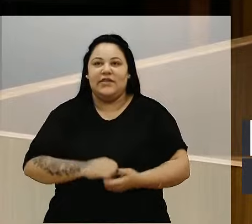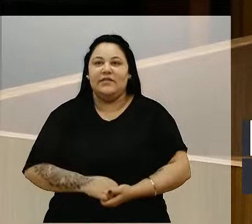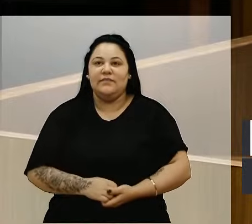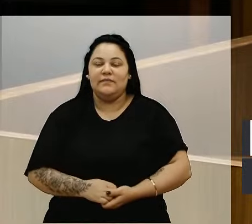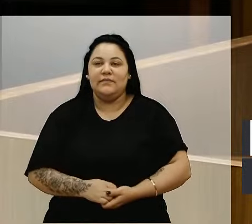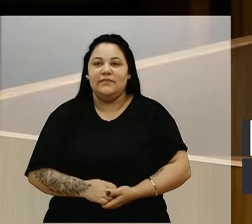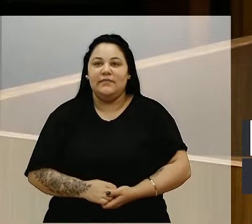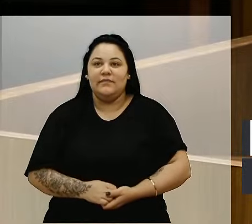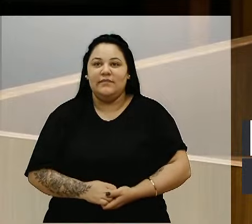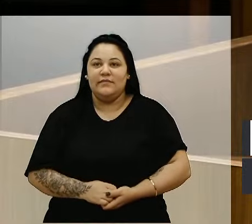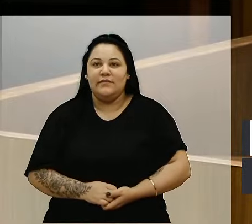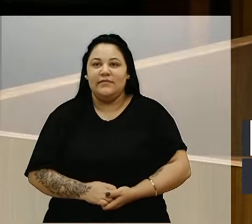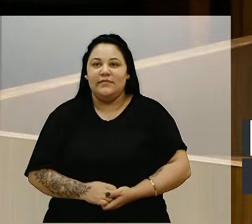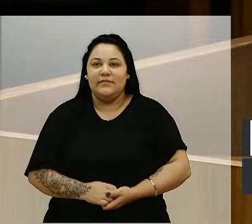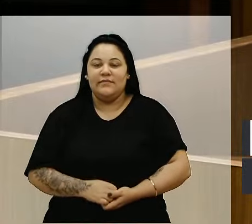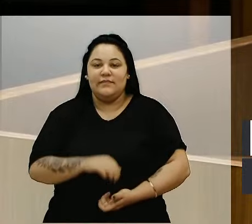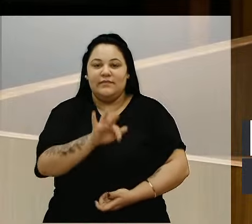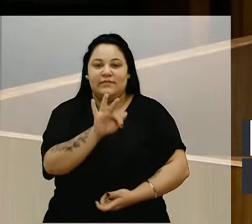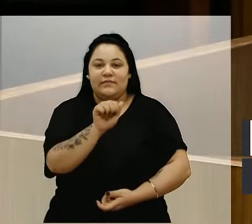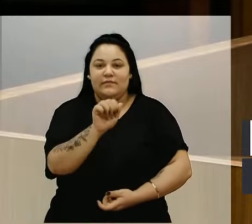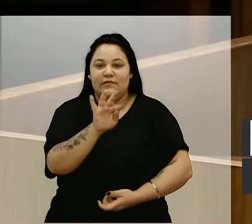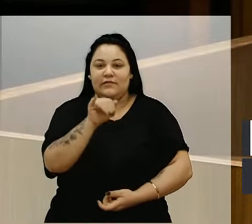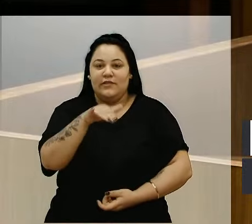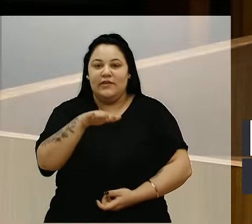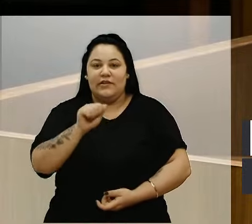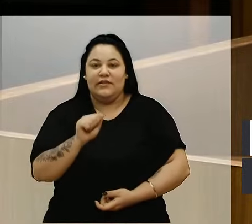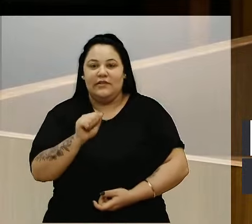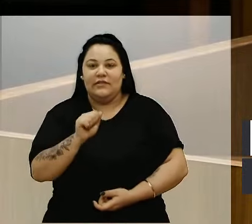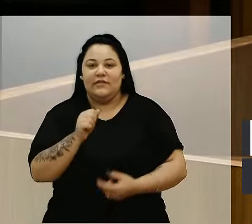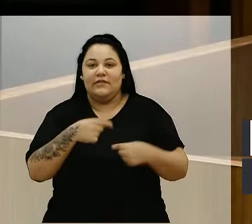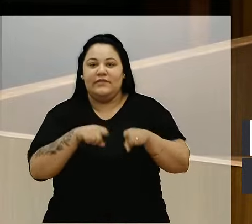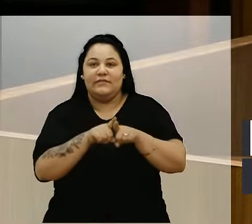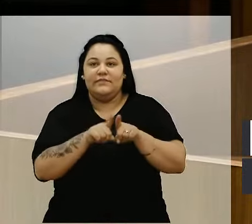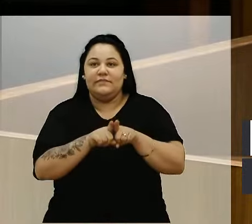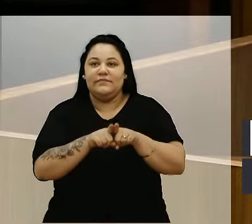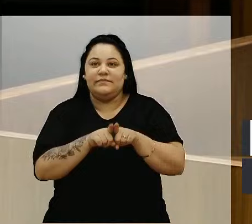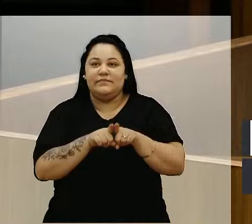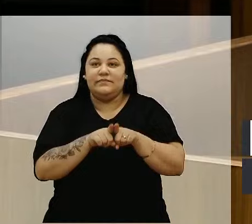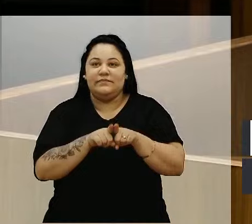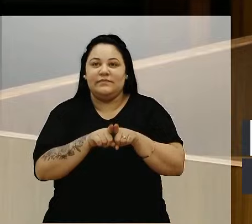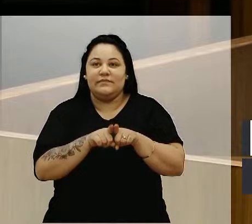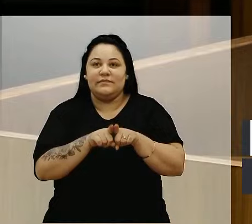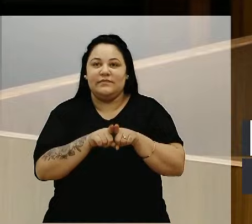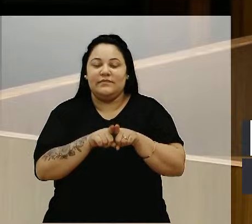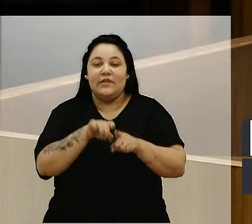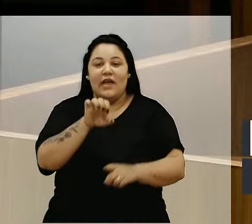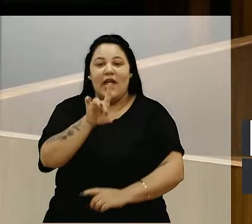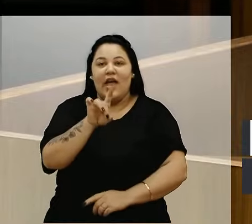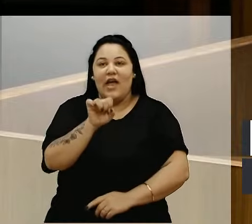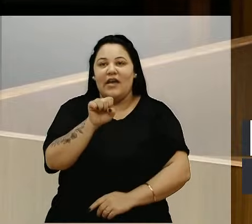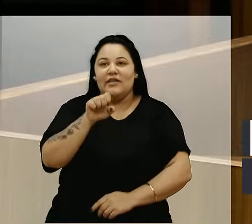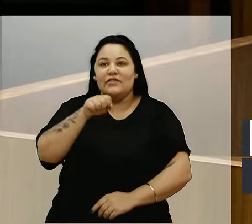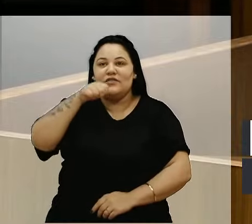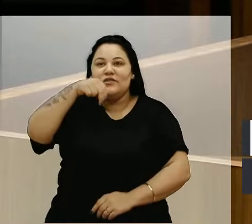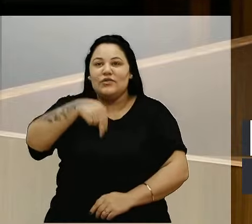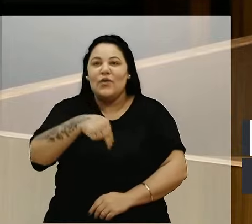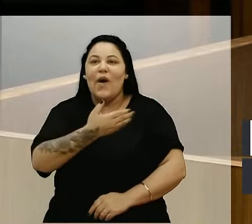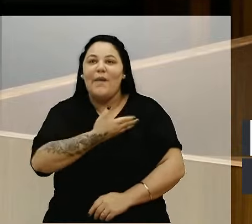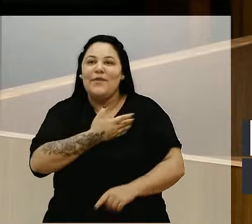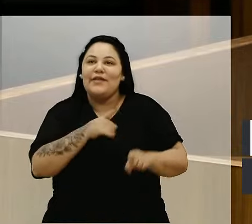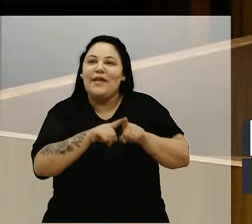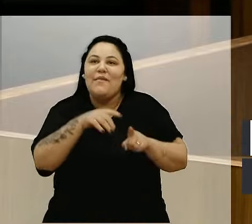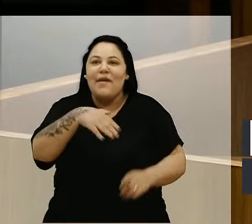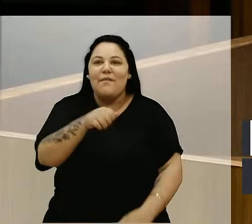brigada. Fátima Suzete Pessoa, uma amiga. O Edson Reis, também amigo.